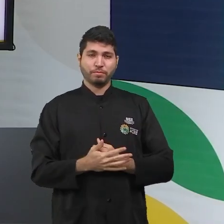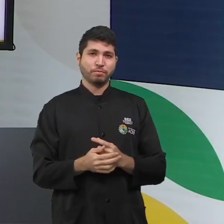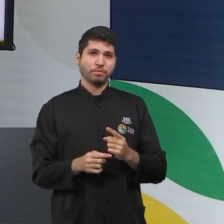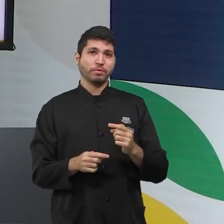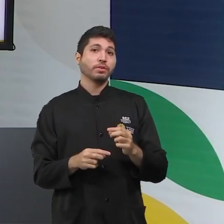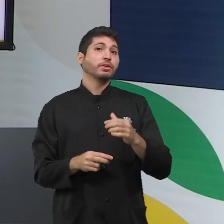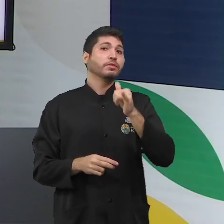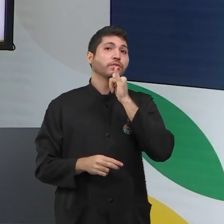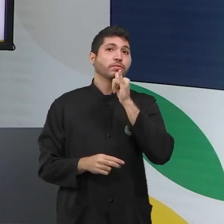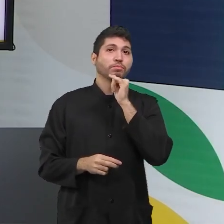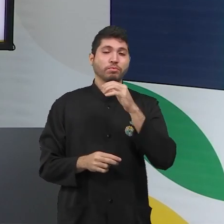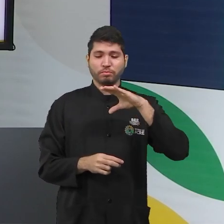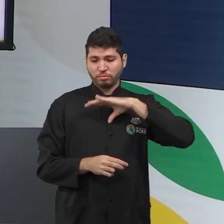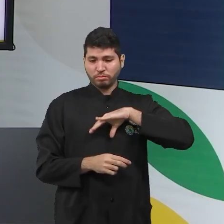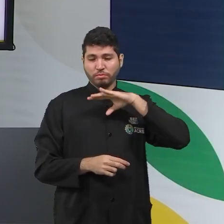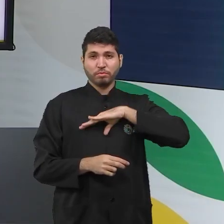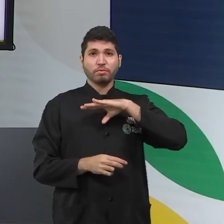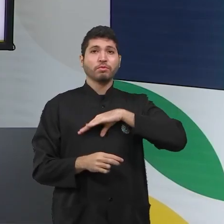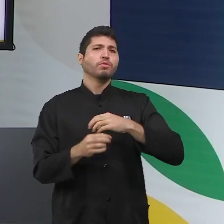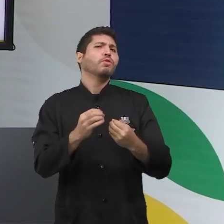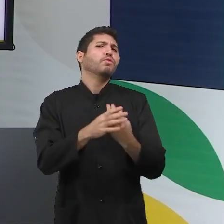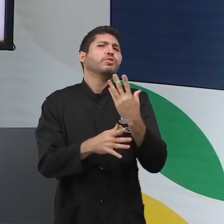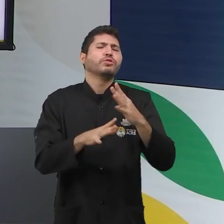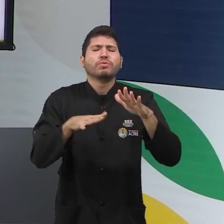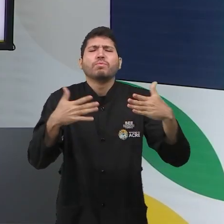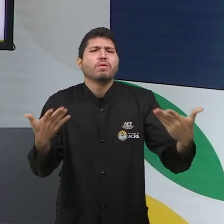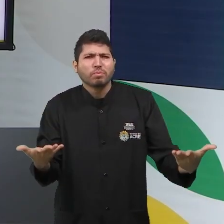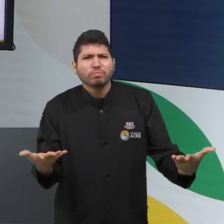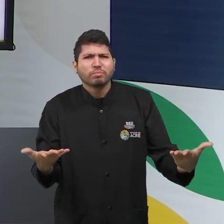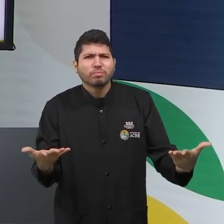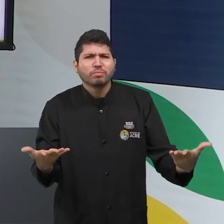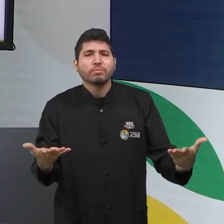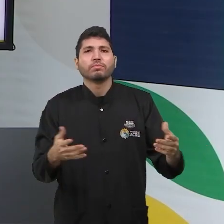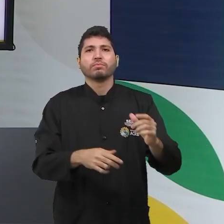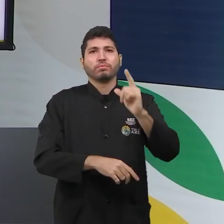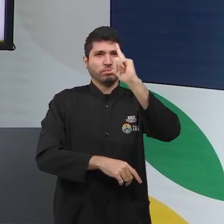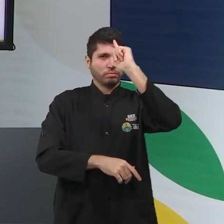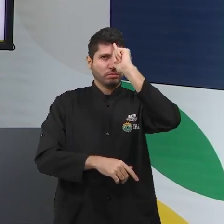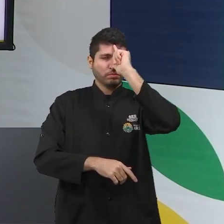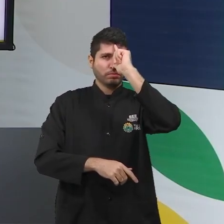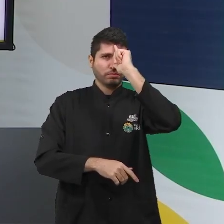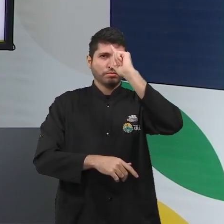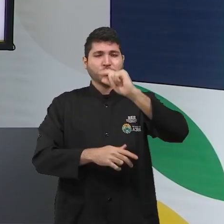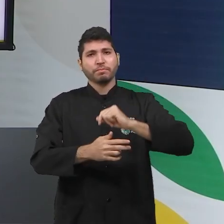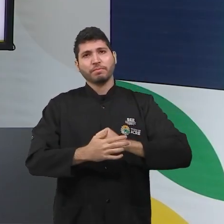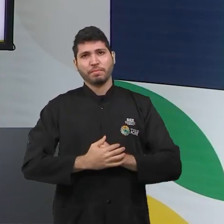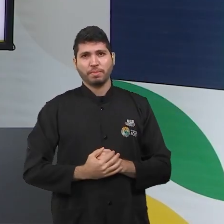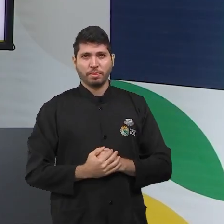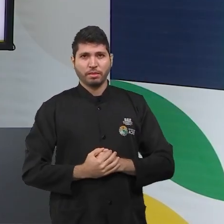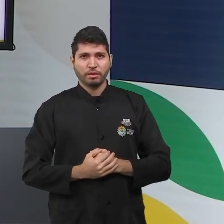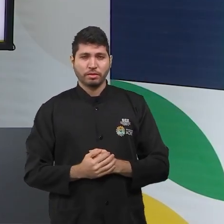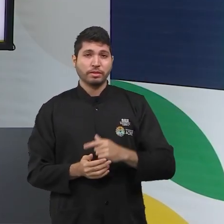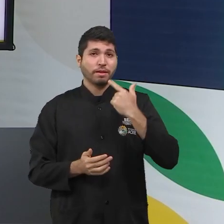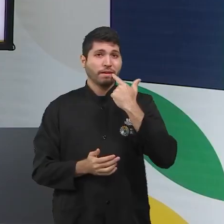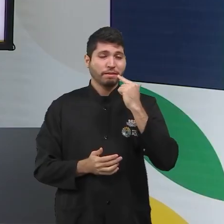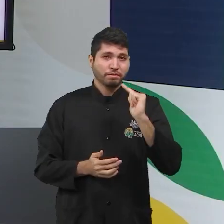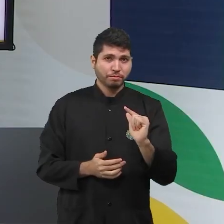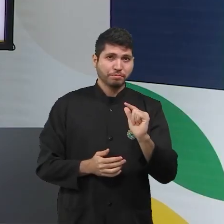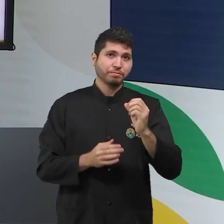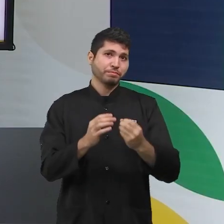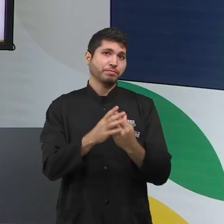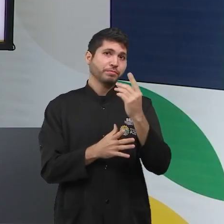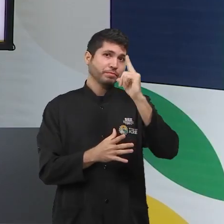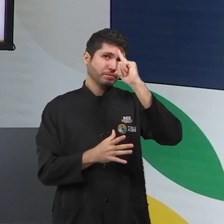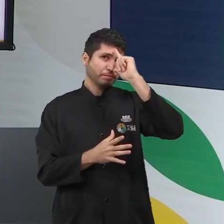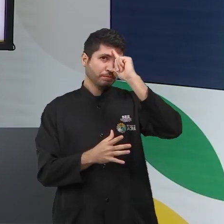língua de origem? Qual origem? Latina. E essa língua de origem latina vem